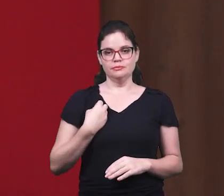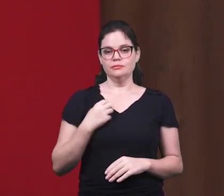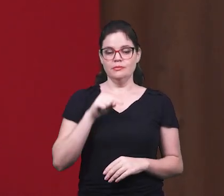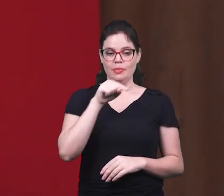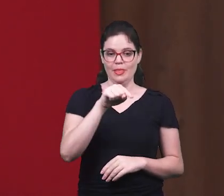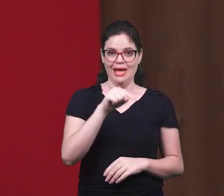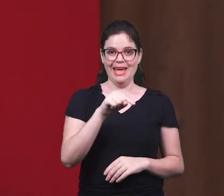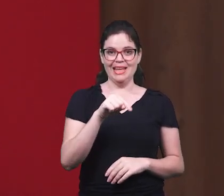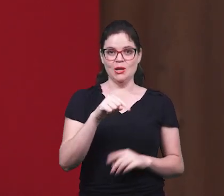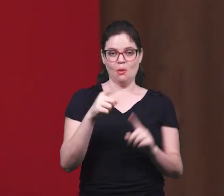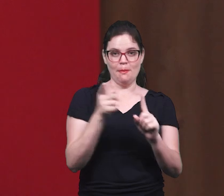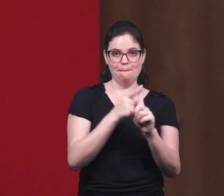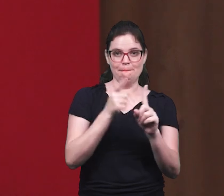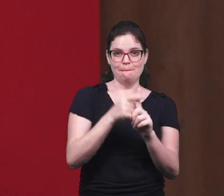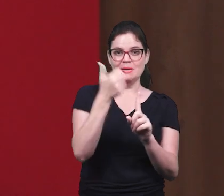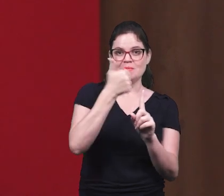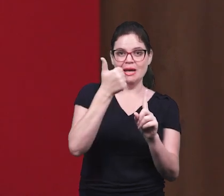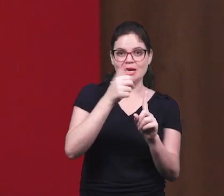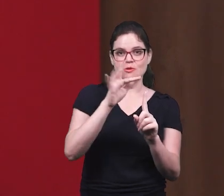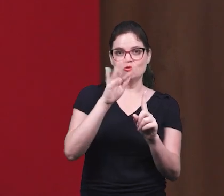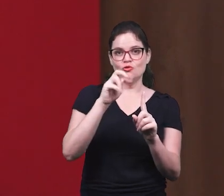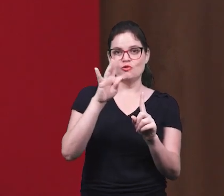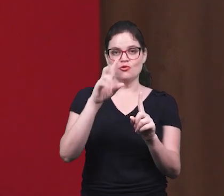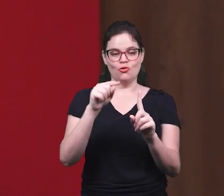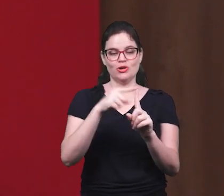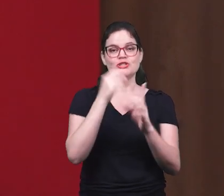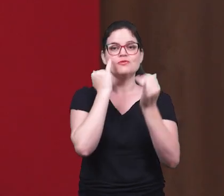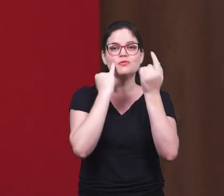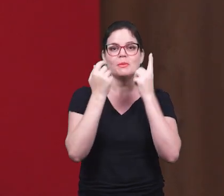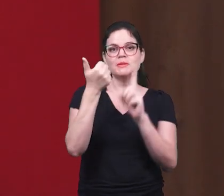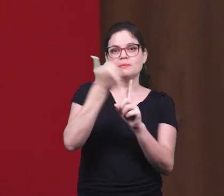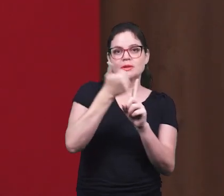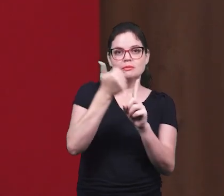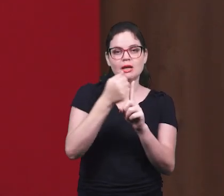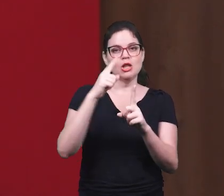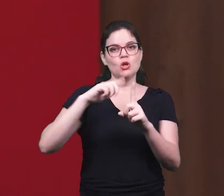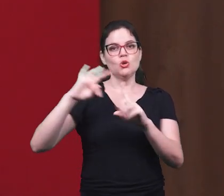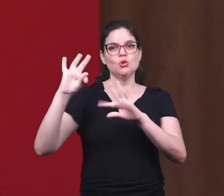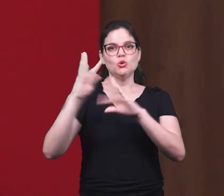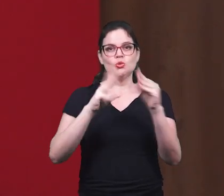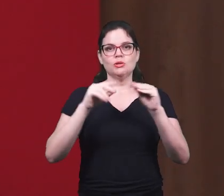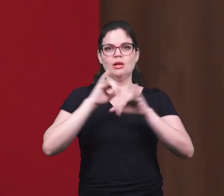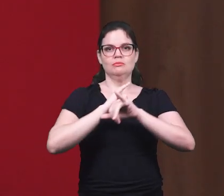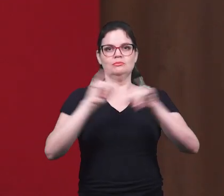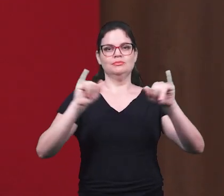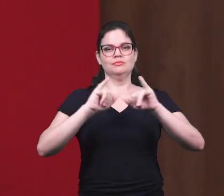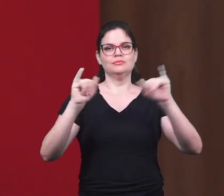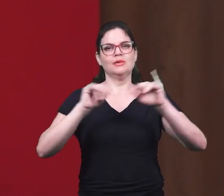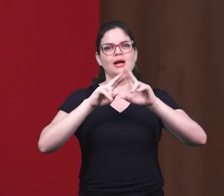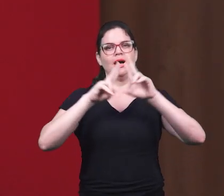fonte primária, tudo que ele fala ali daquele período de Constantino, inclusive em